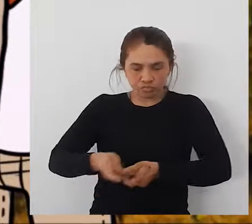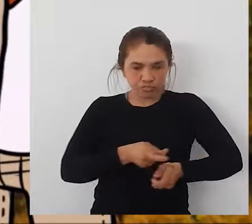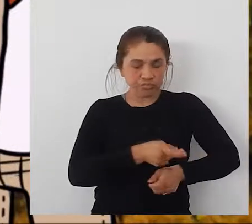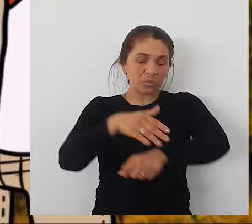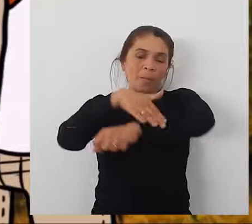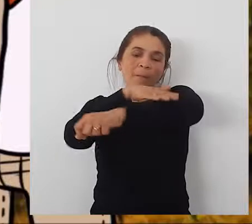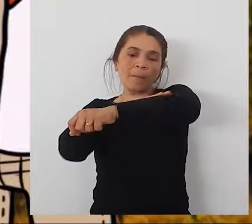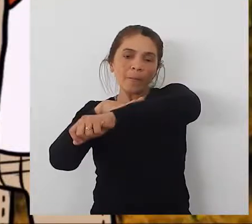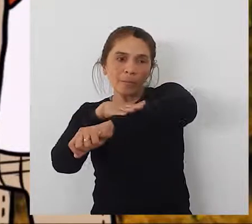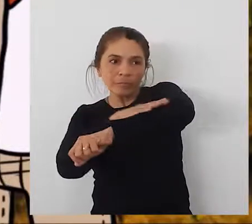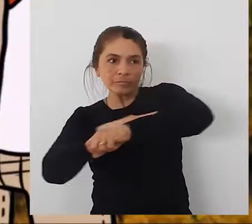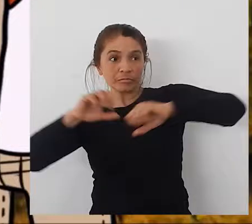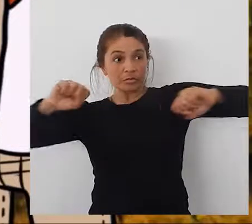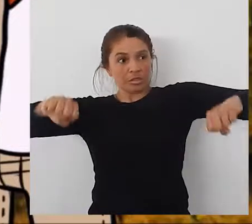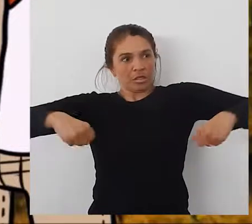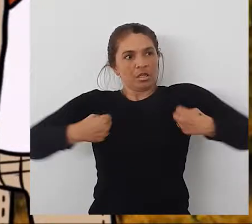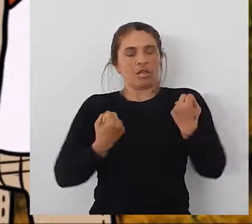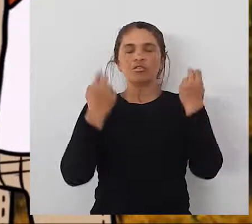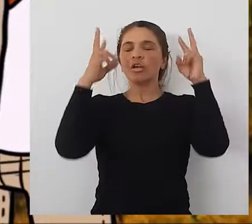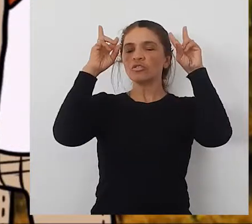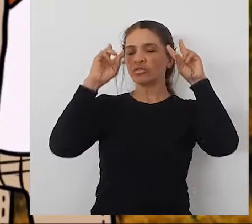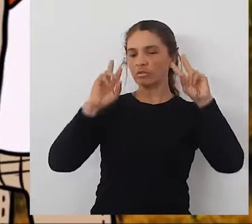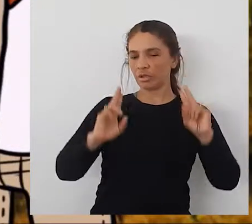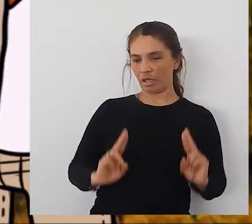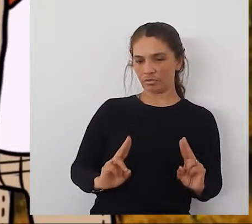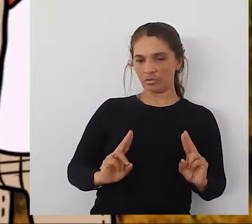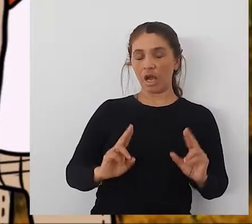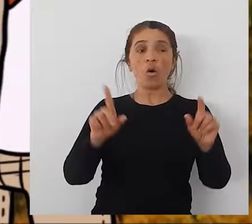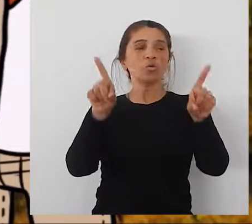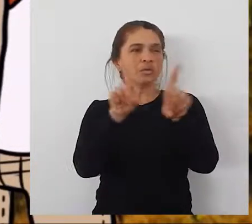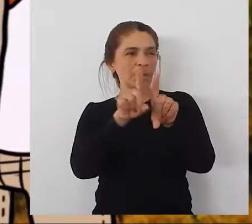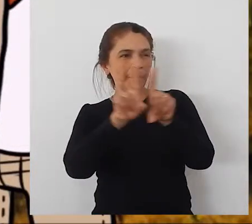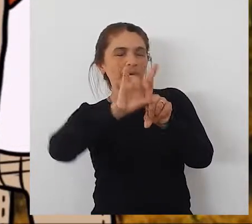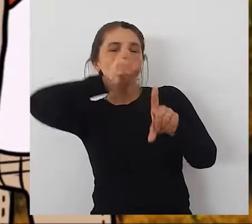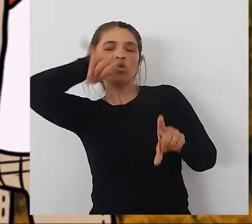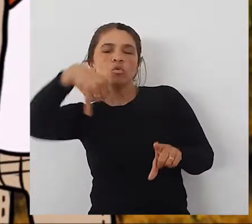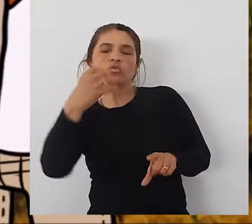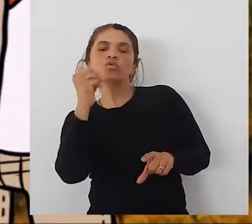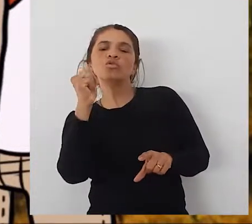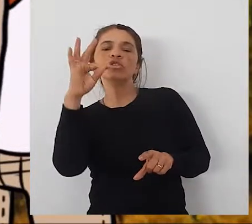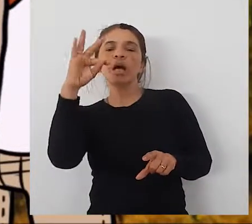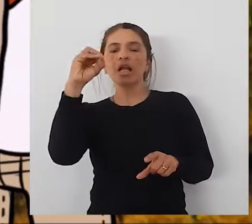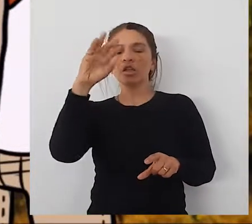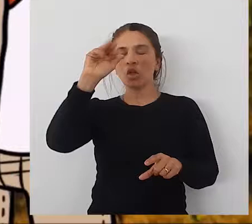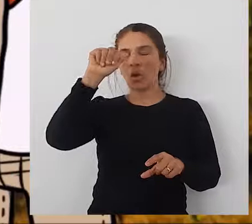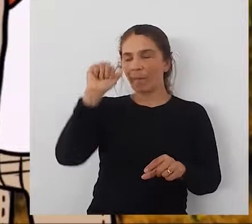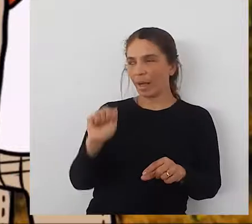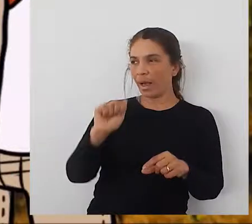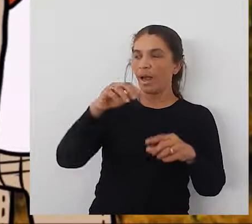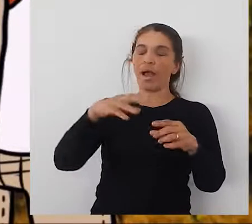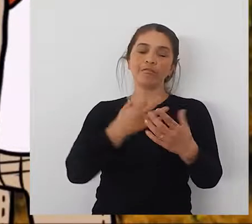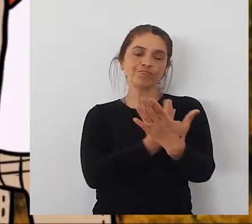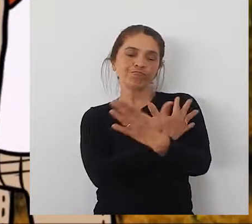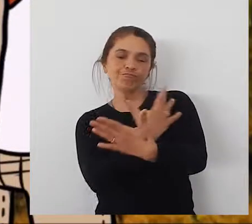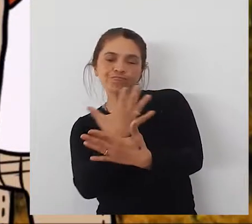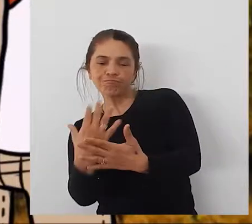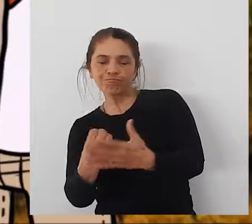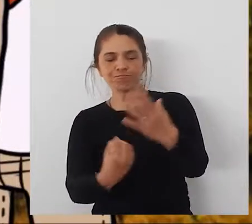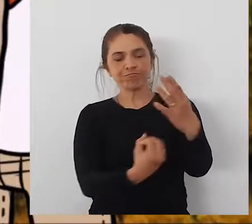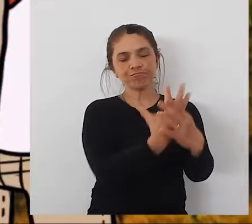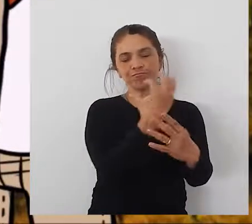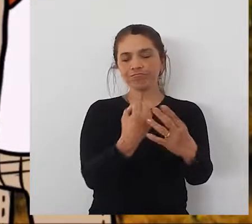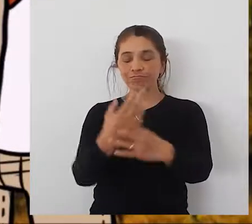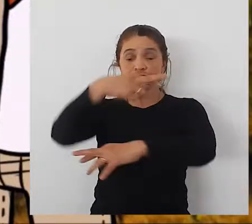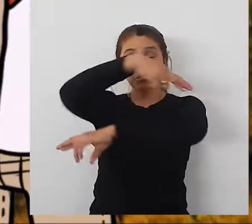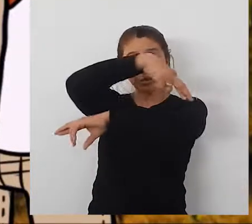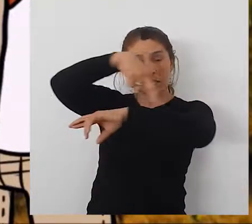vermífugo, cicatrizante e energético natural. O jatobá do cerrado, em que as flores são utilizadas para a ornamentação de jardins e